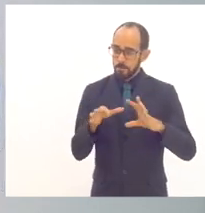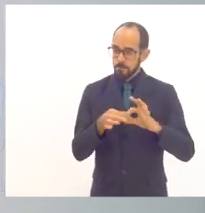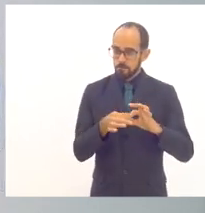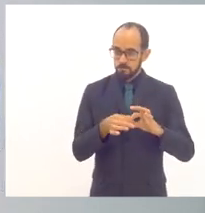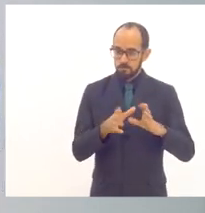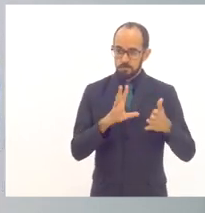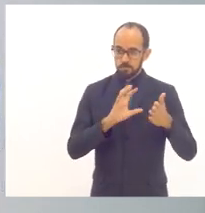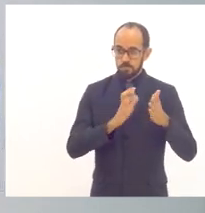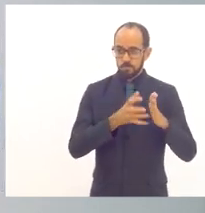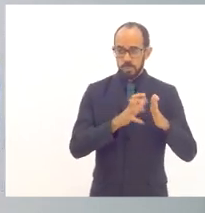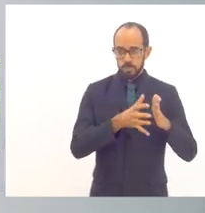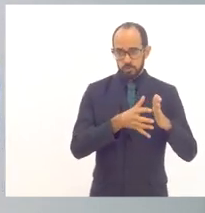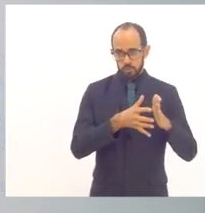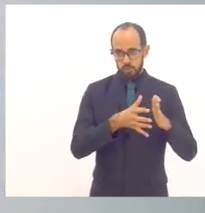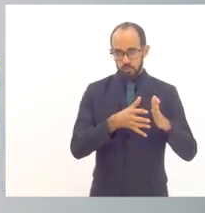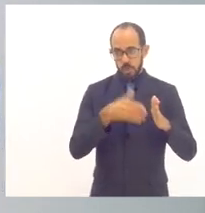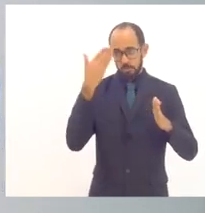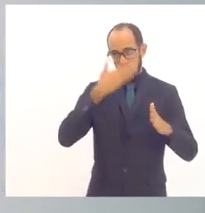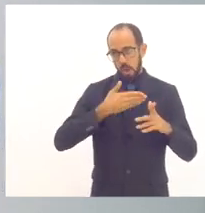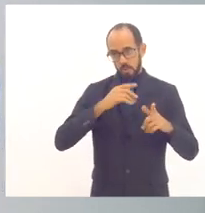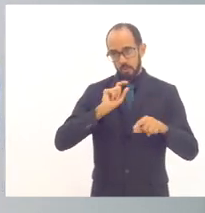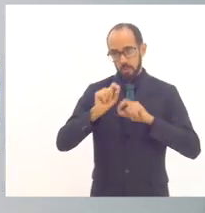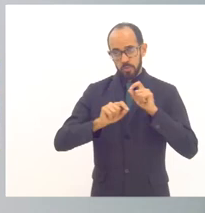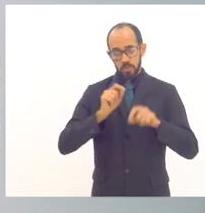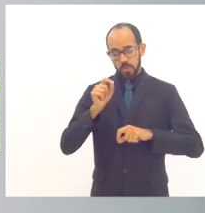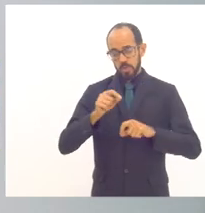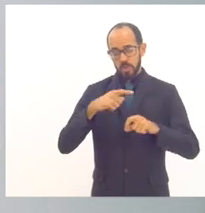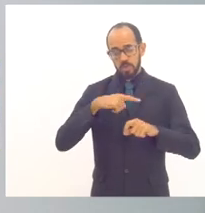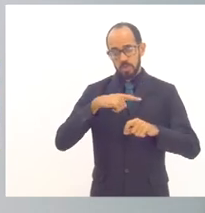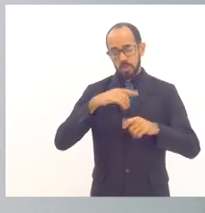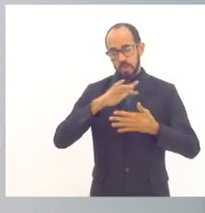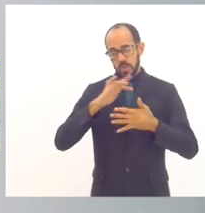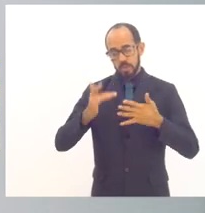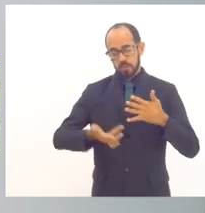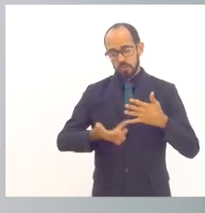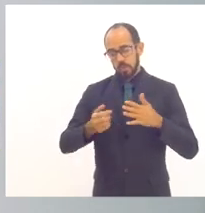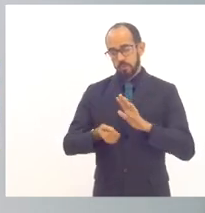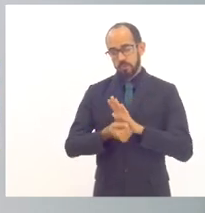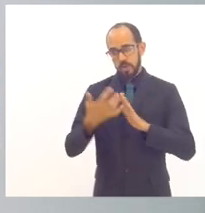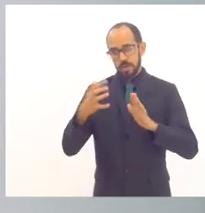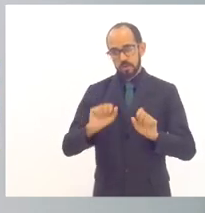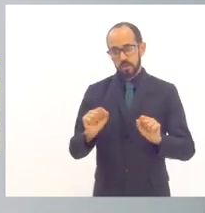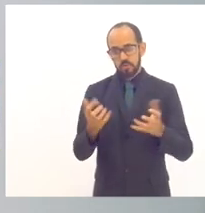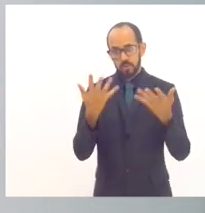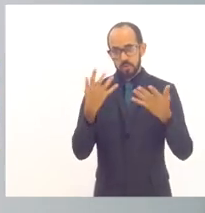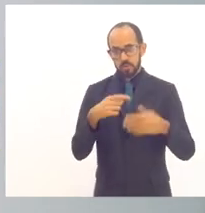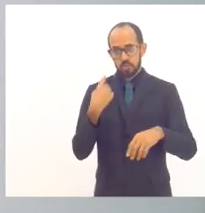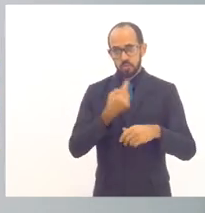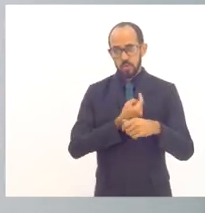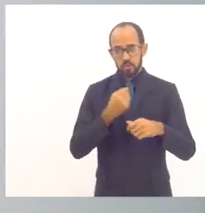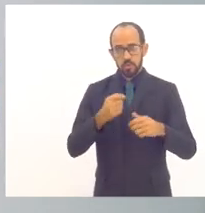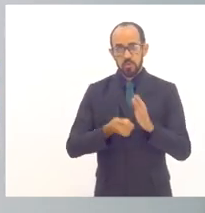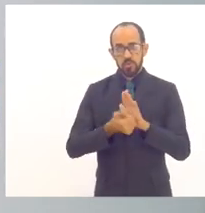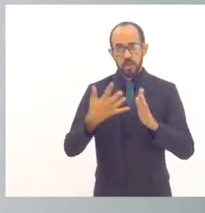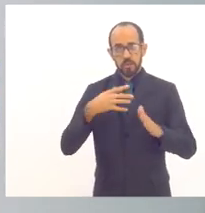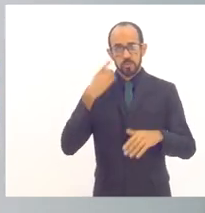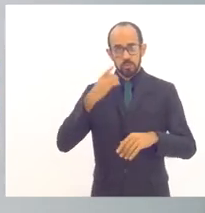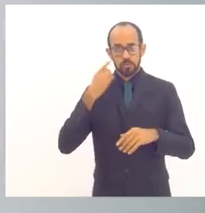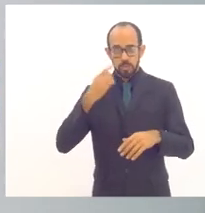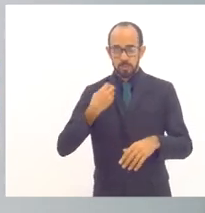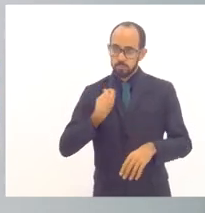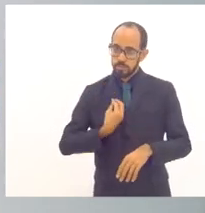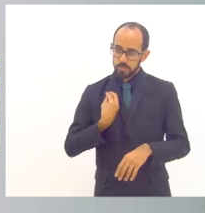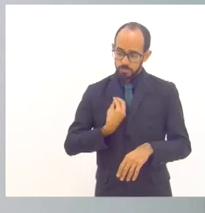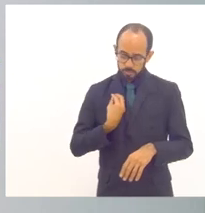é partidário. A prova disso que está aí em rede social, vários eventos novos, nossos, com vários parlamentares presentes.